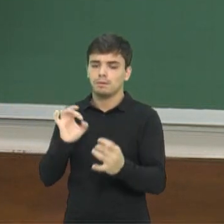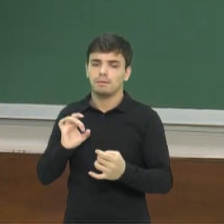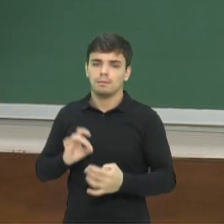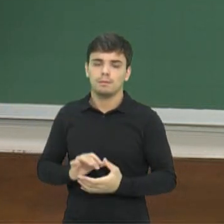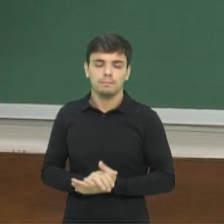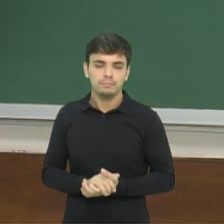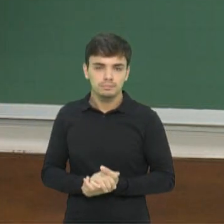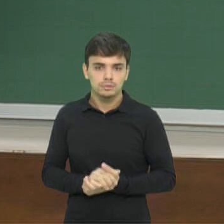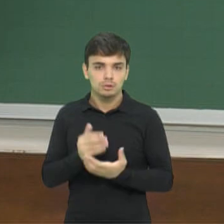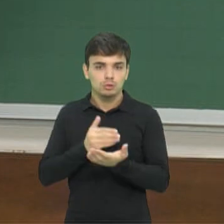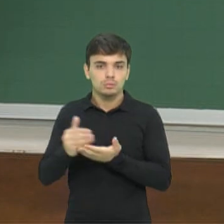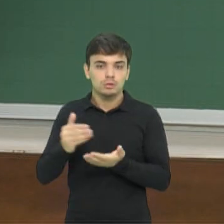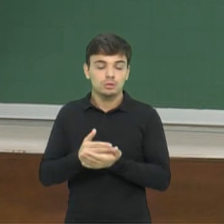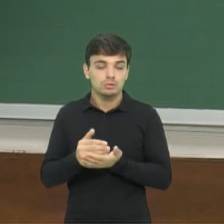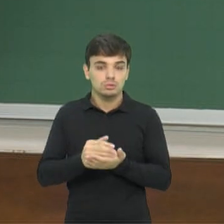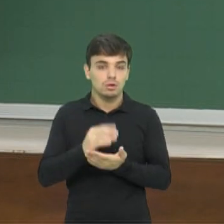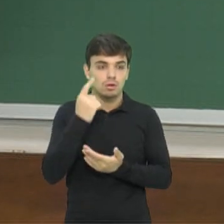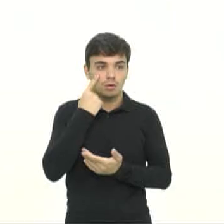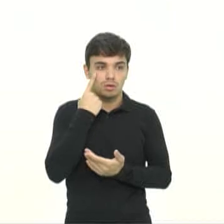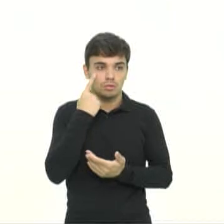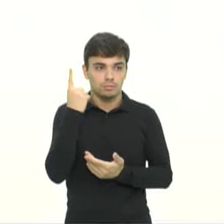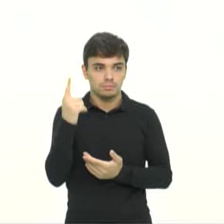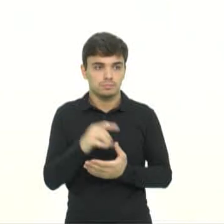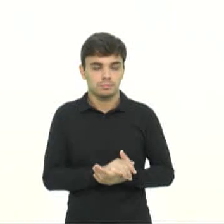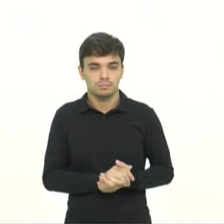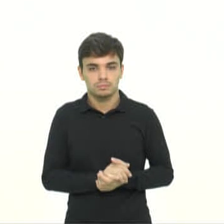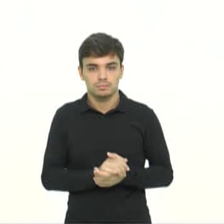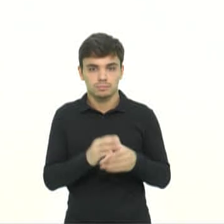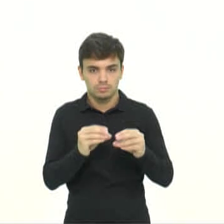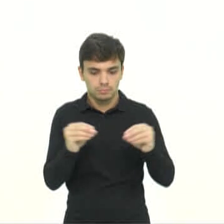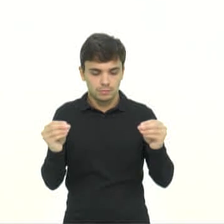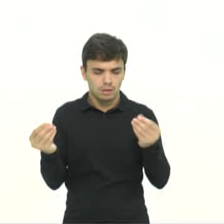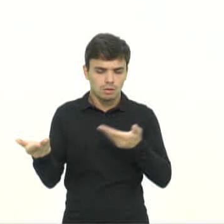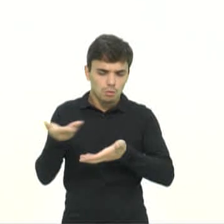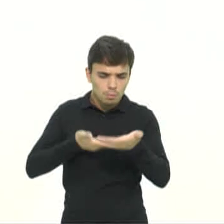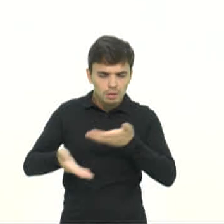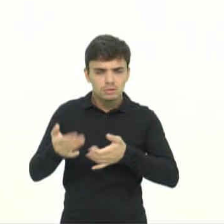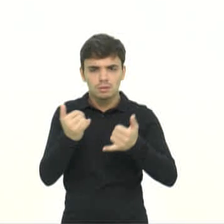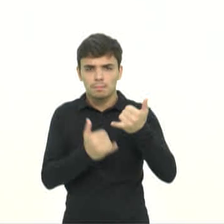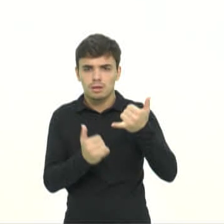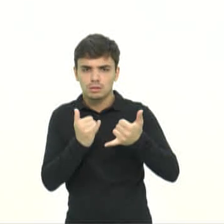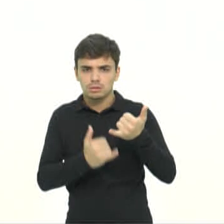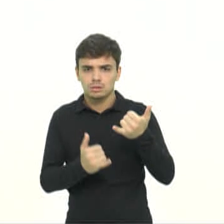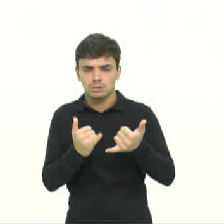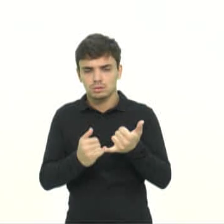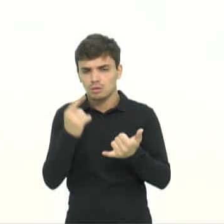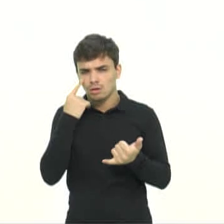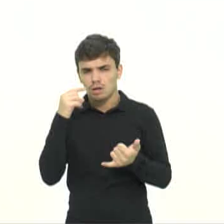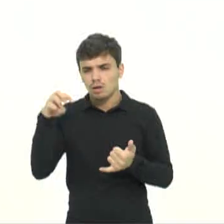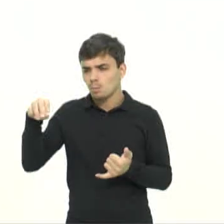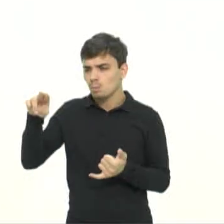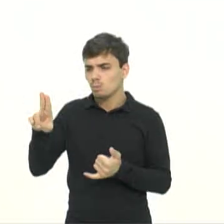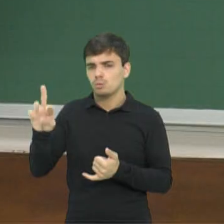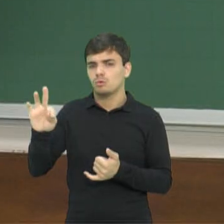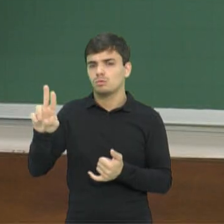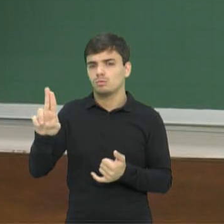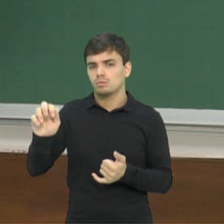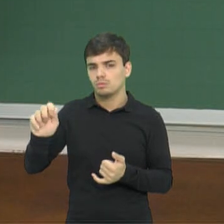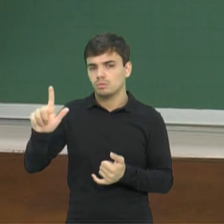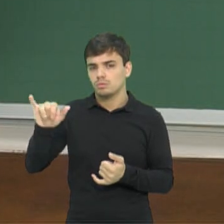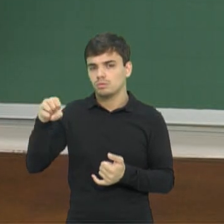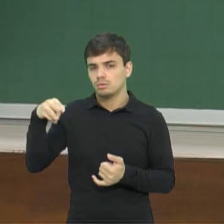gente começou com as harmônicas, que eram lá mutualismo e protocooperação, que eram muito parecidos. Lembra que o mutualismo, as duas espécies